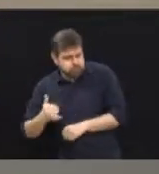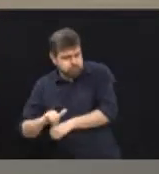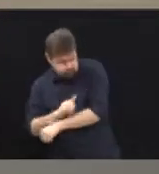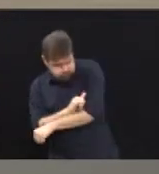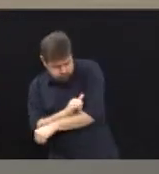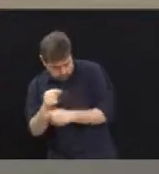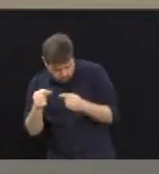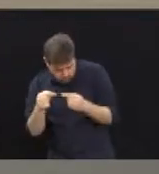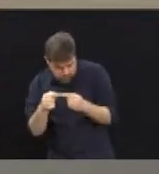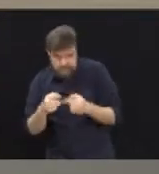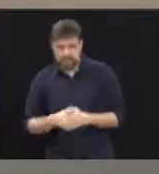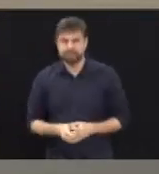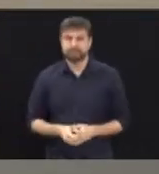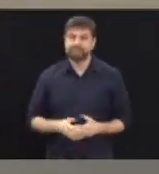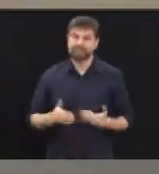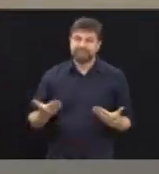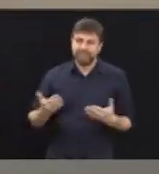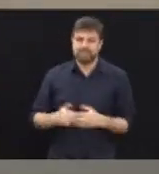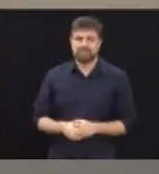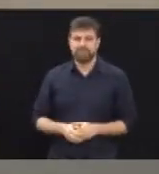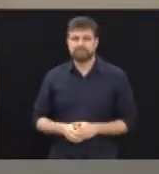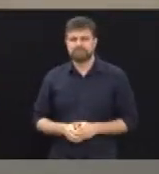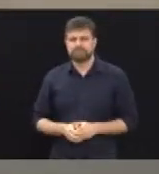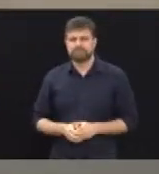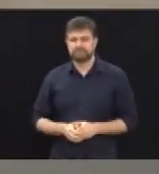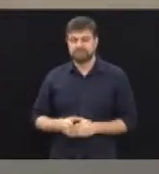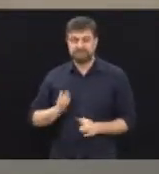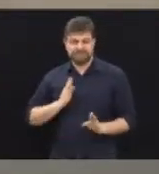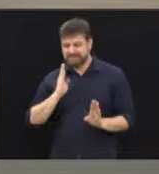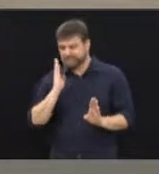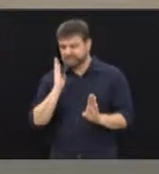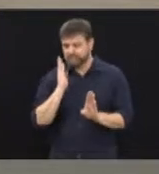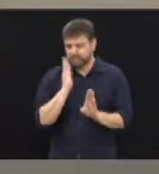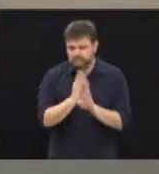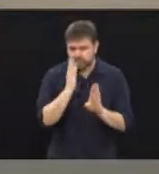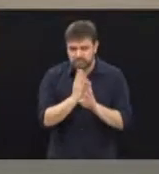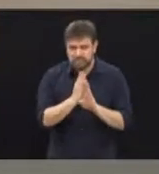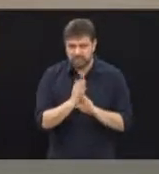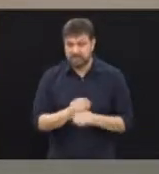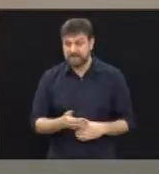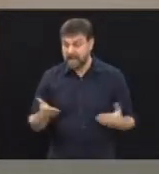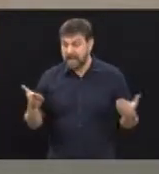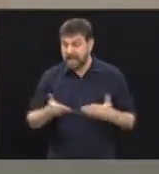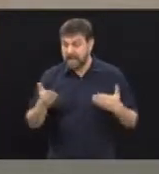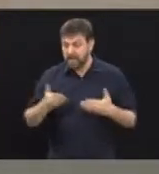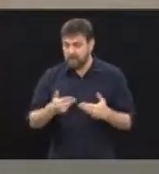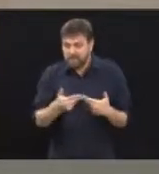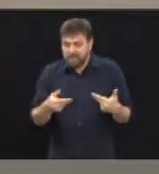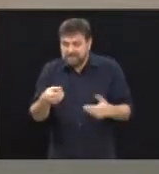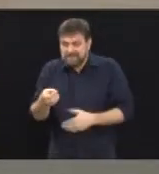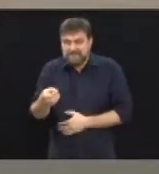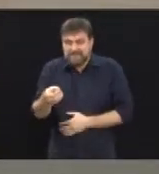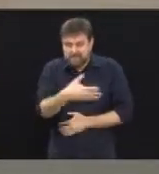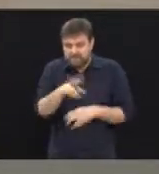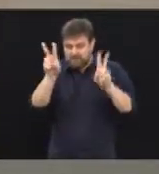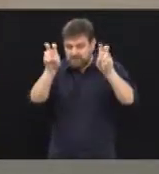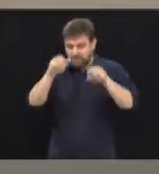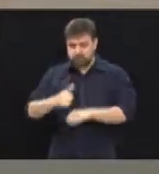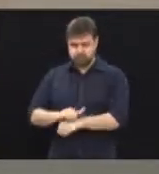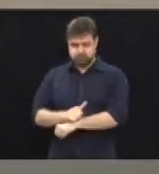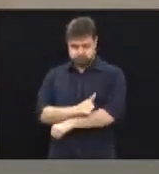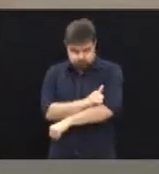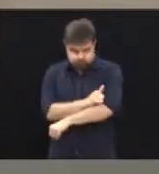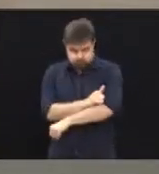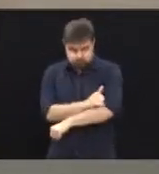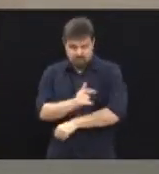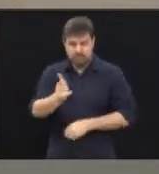Com a obesidade é a grande descoberta, eu acho que é uma coqueluche, a gente fala assim, né? Que